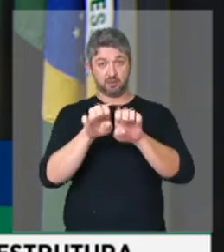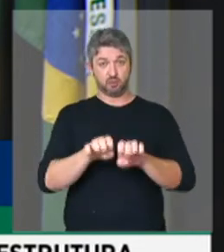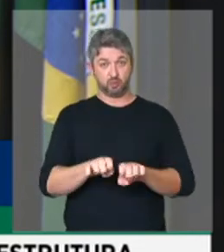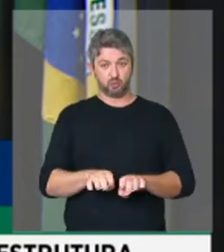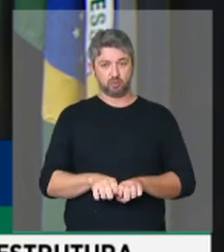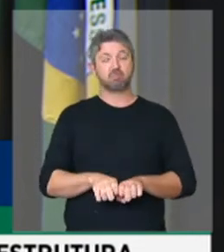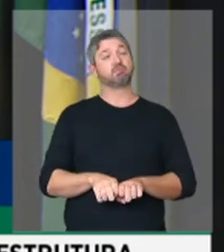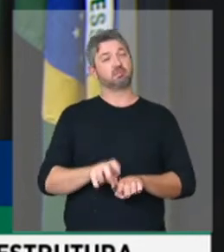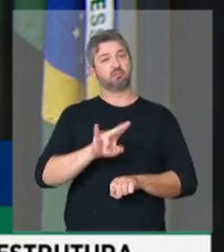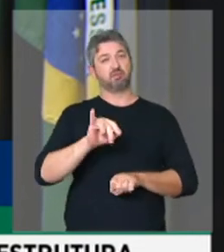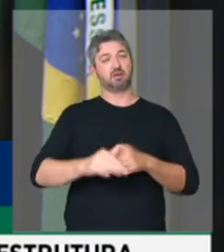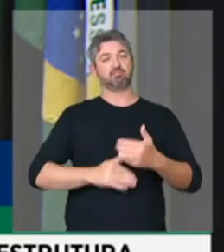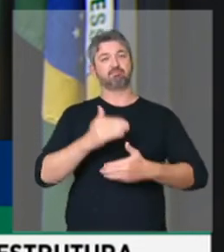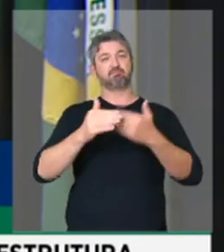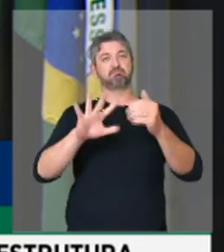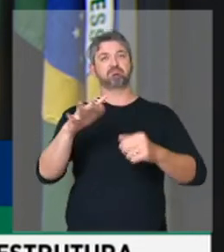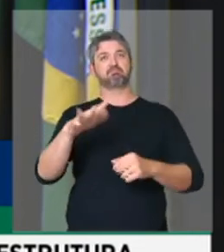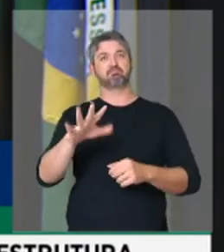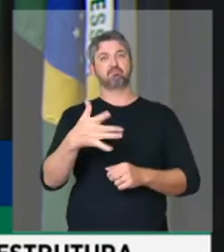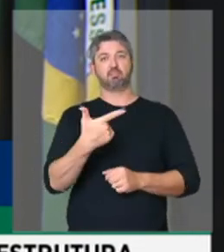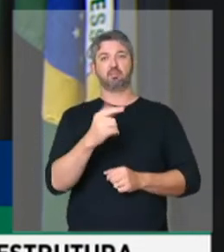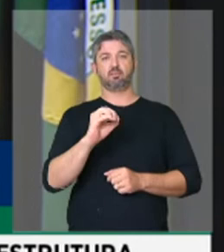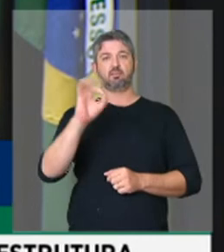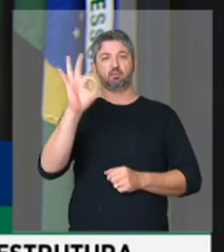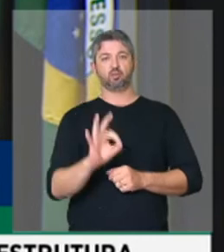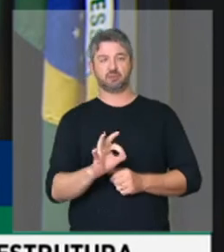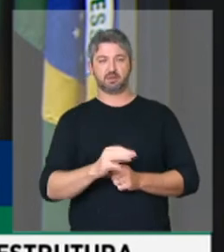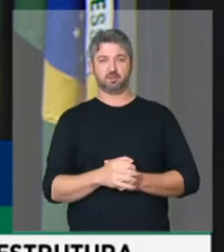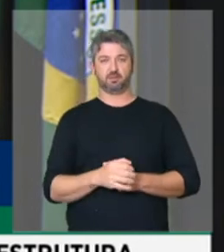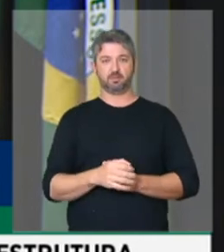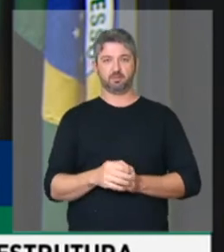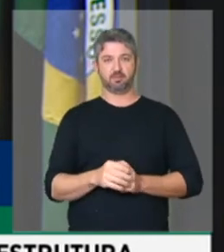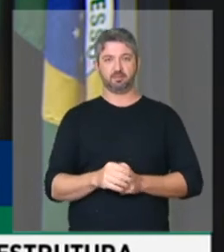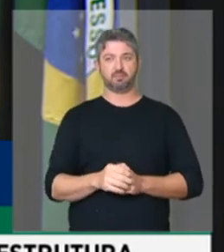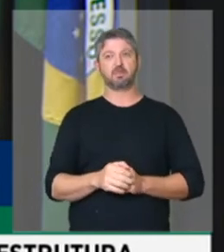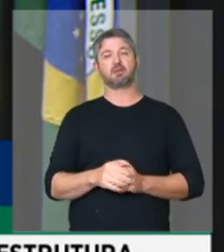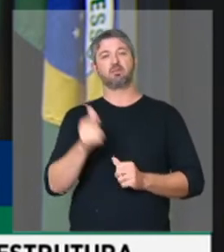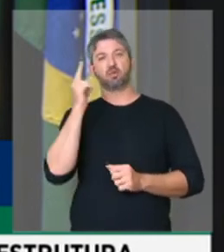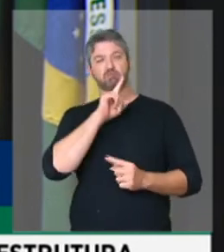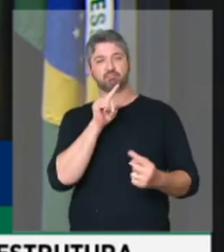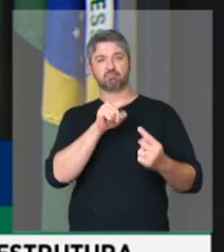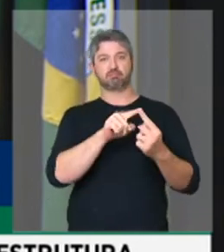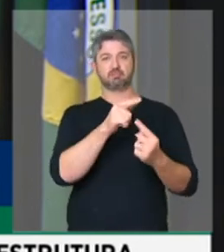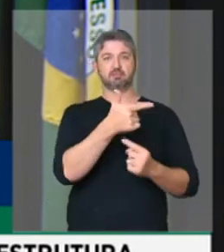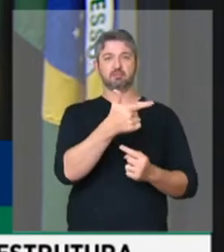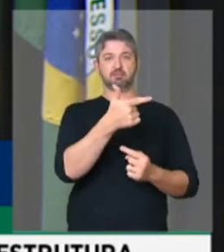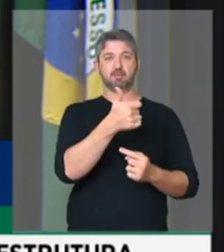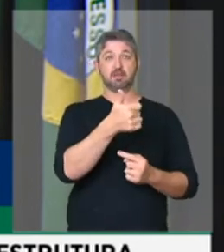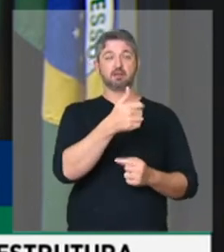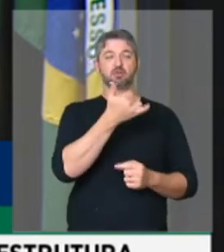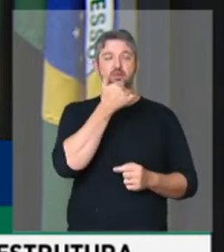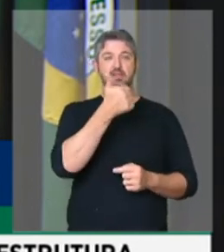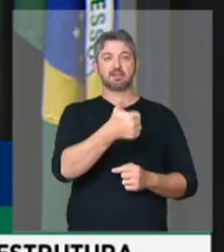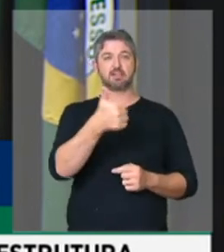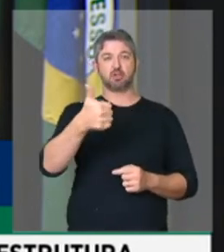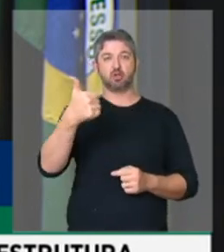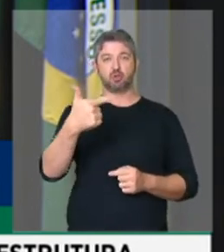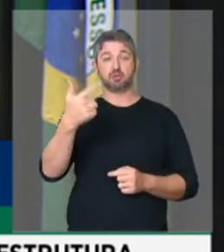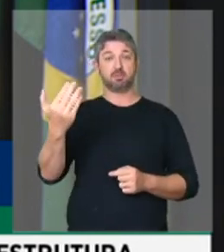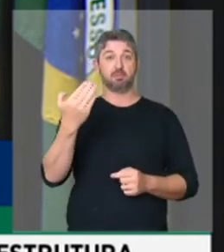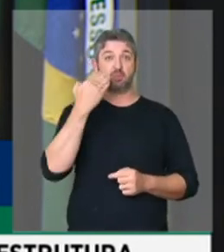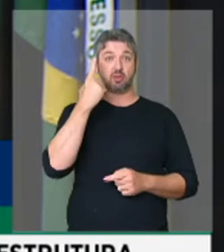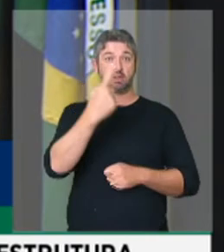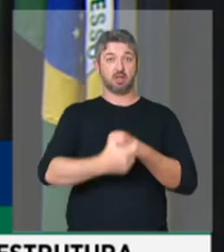terá crescimento na casa de 20%, atingindo cerca de 12